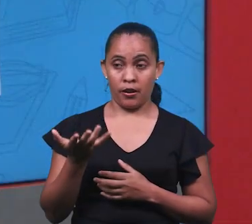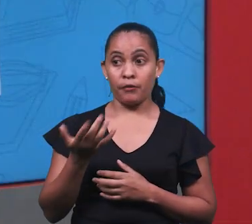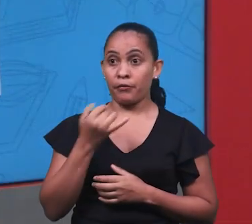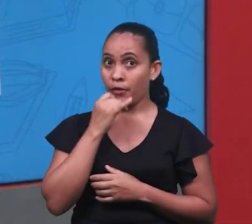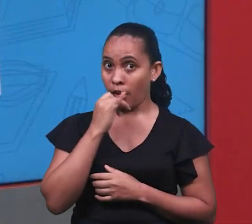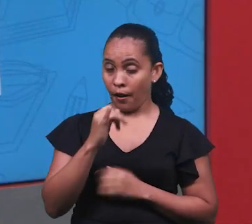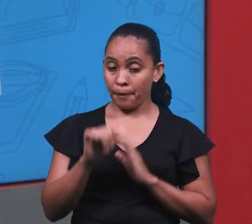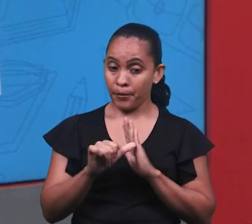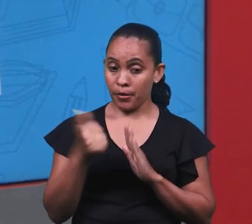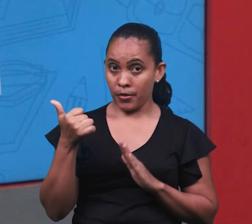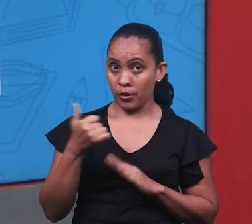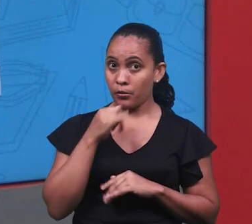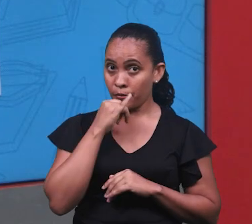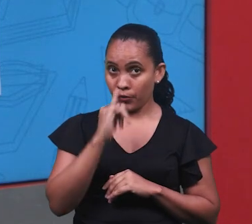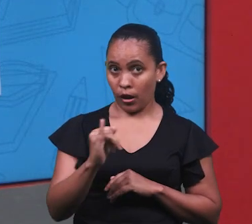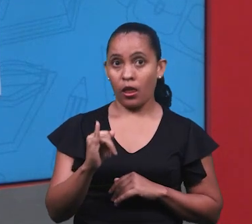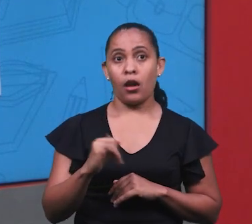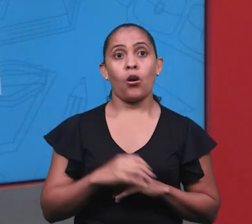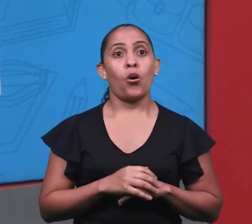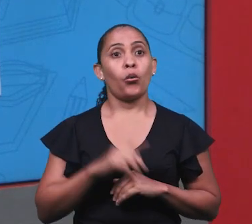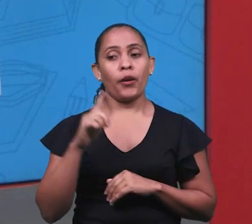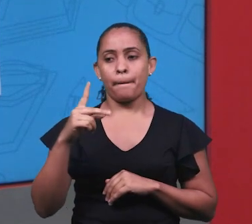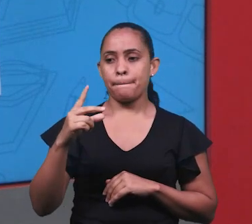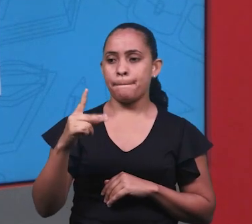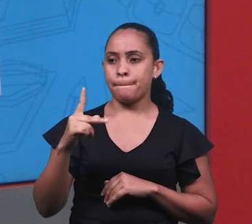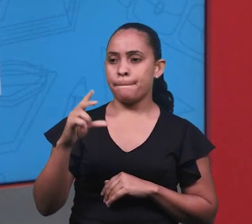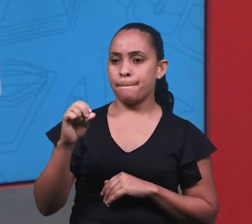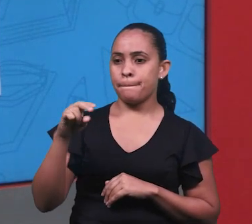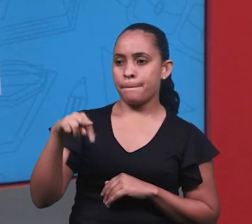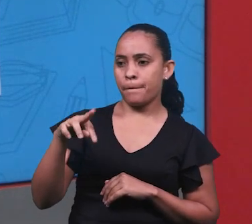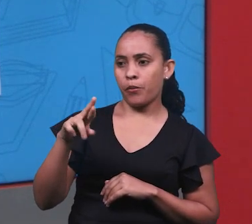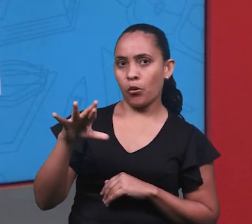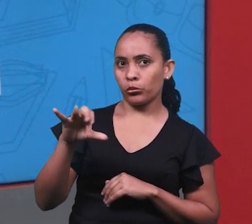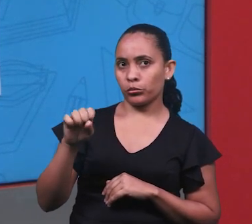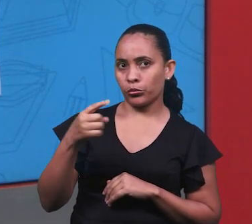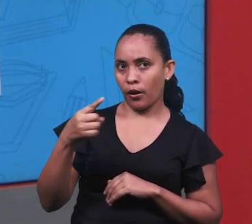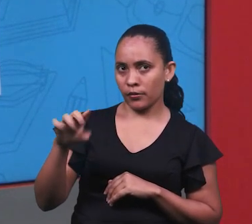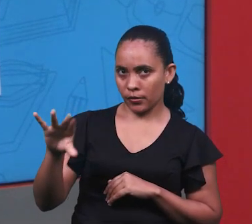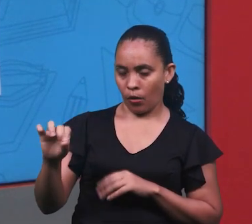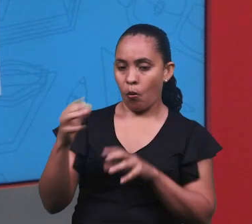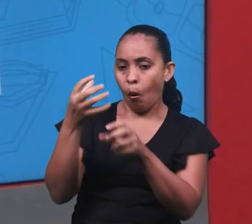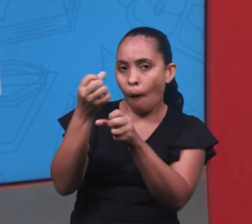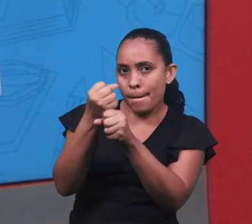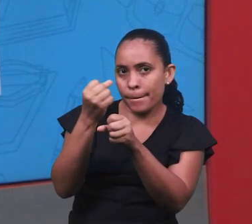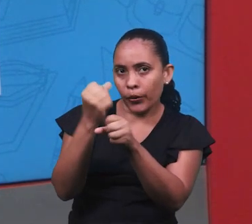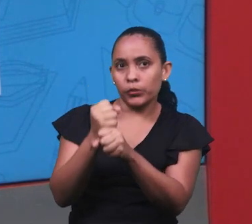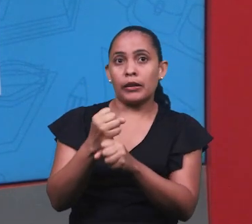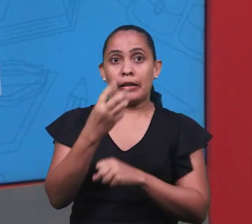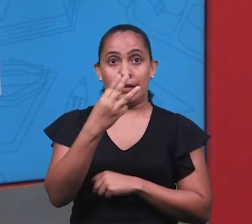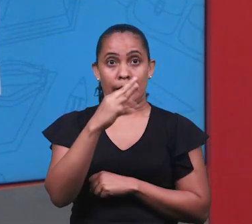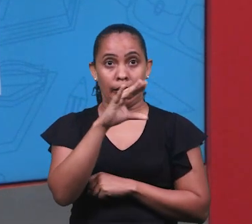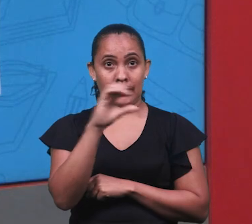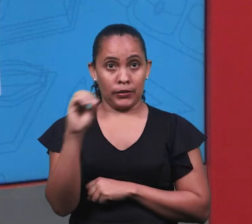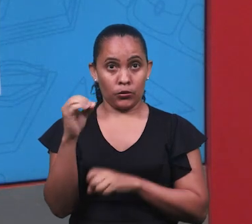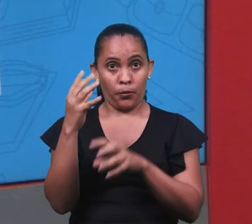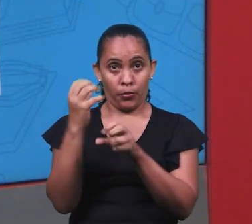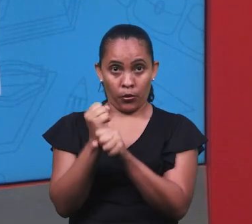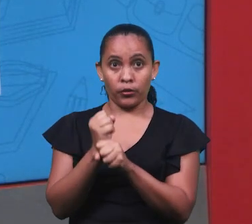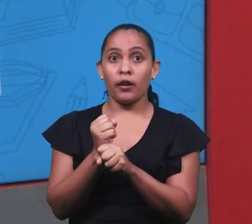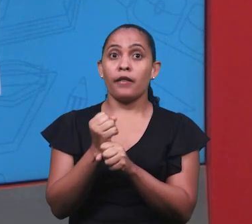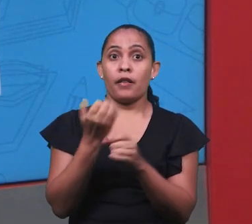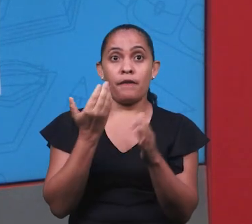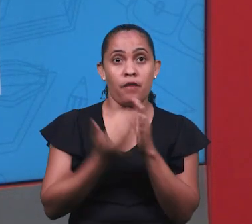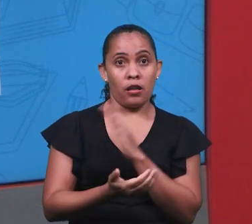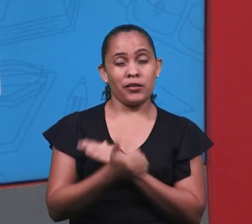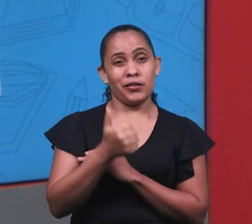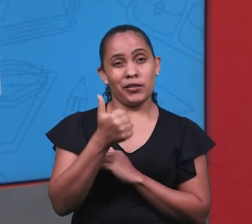é em relação à pontuação, Lembra que é sempre múltiplo de 4. Então, ela vale 200 pontos. Você cometeu uma falha, você cai